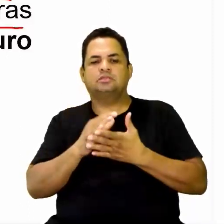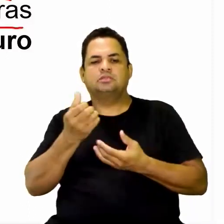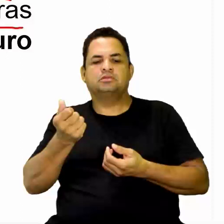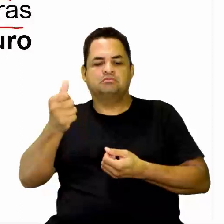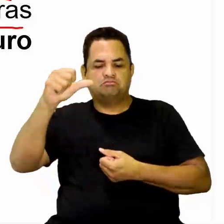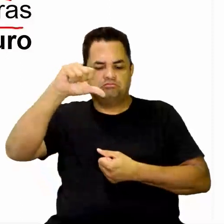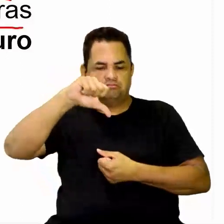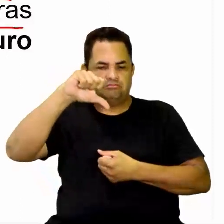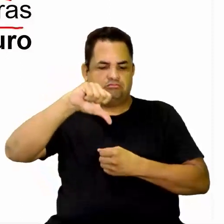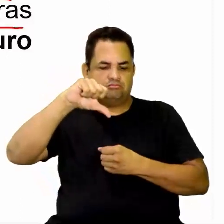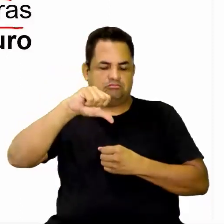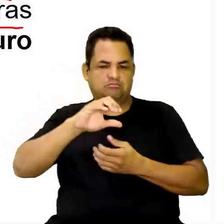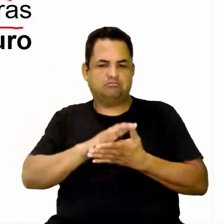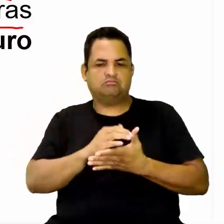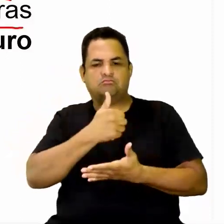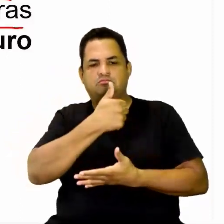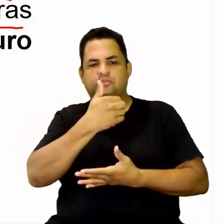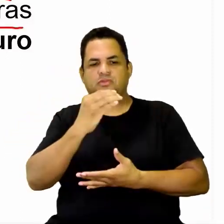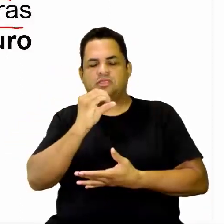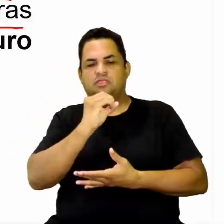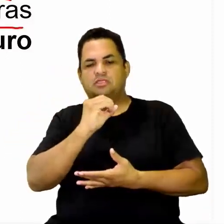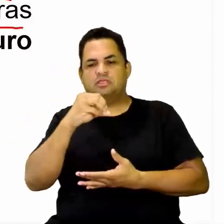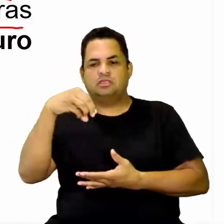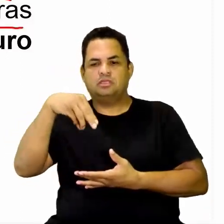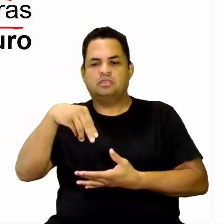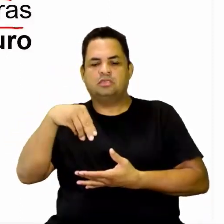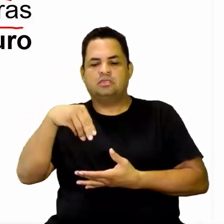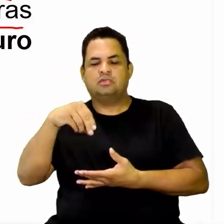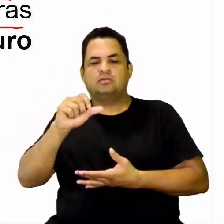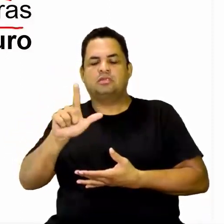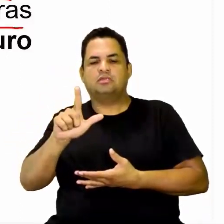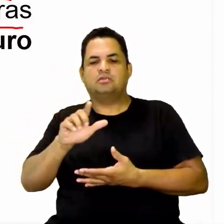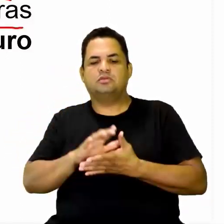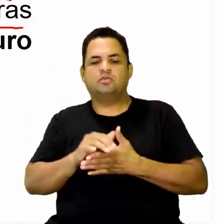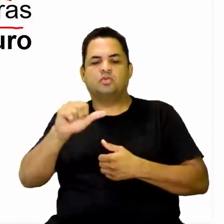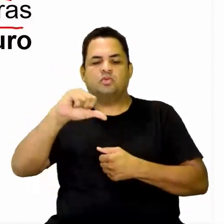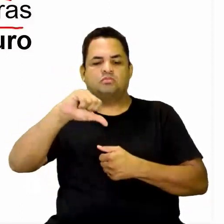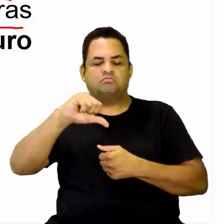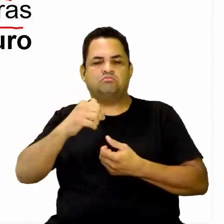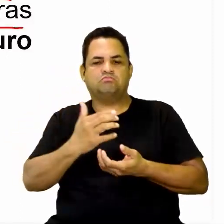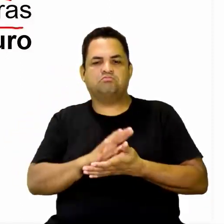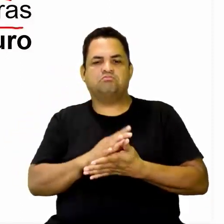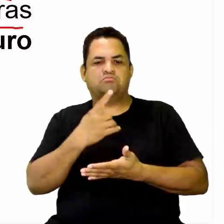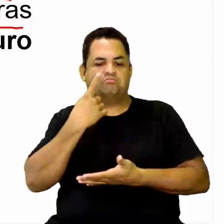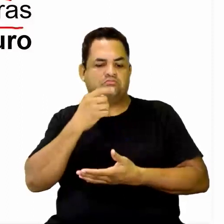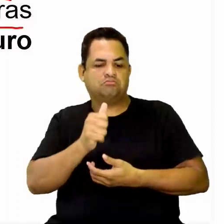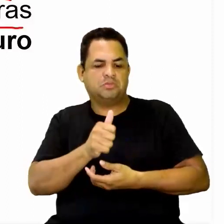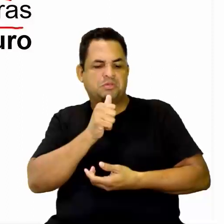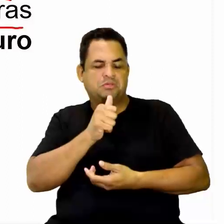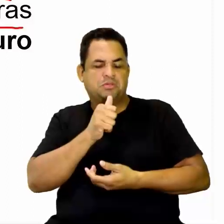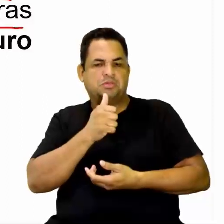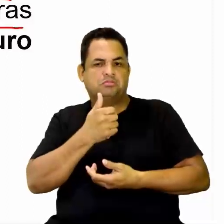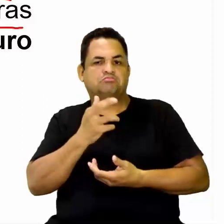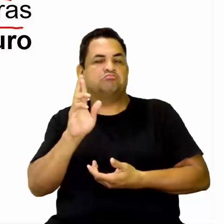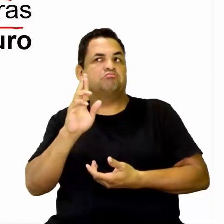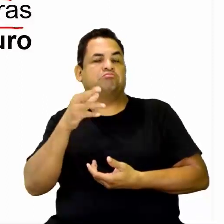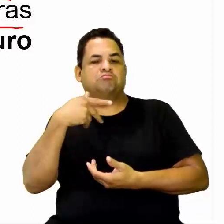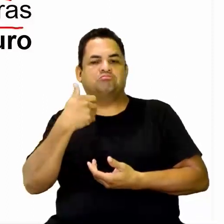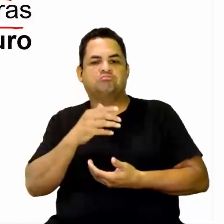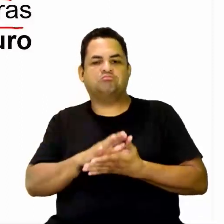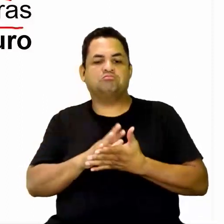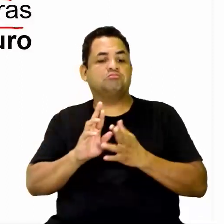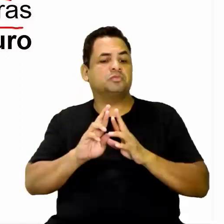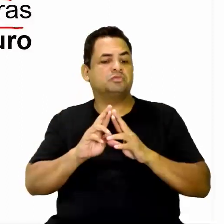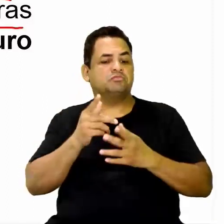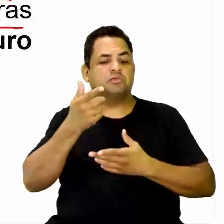Coloca-se 100 ml, digamos, de aguardente no copo. Então, quem vai tomar aquela aguardente não